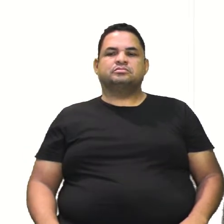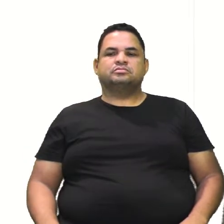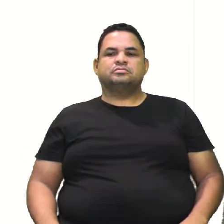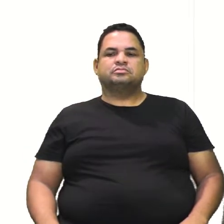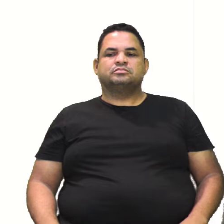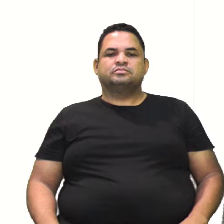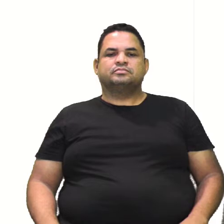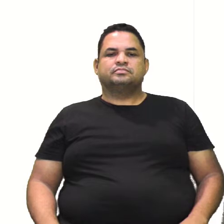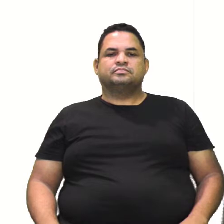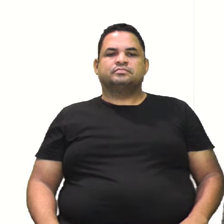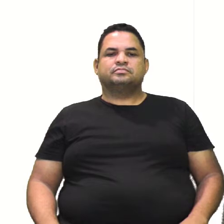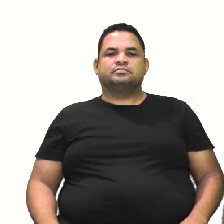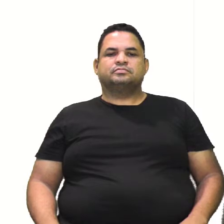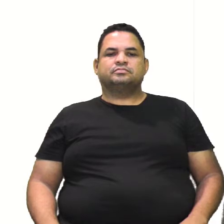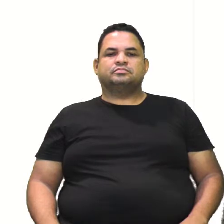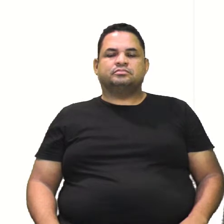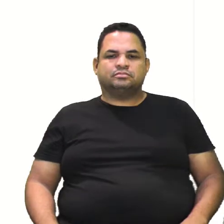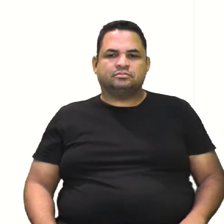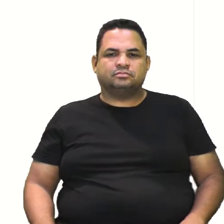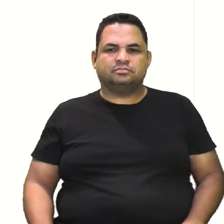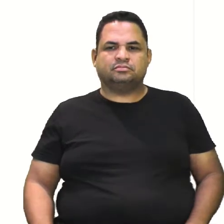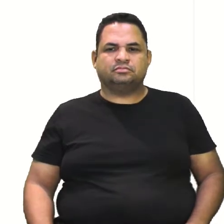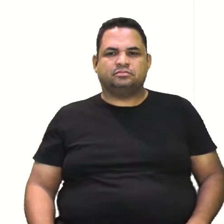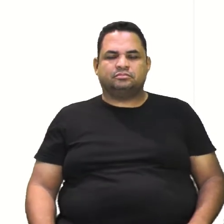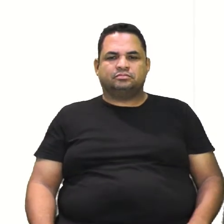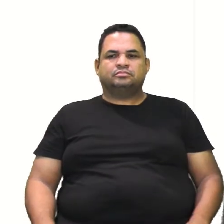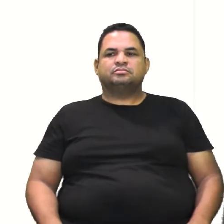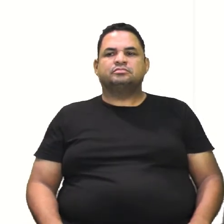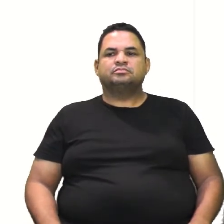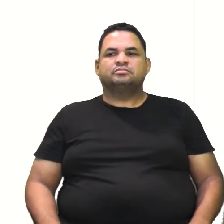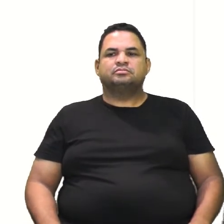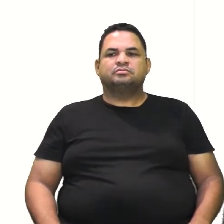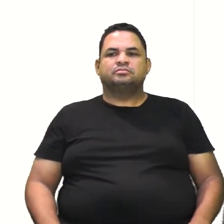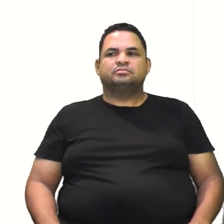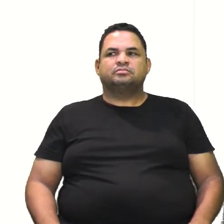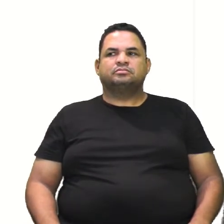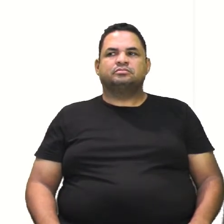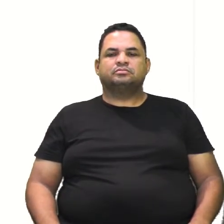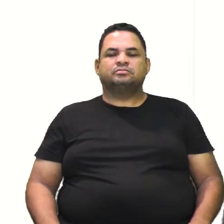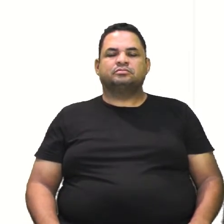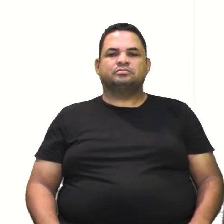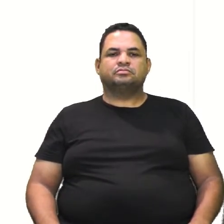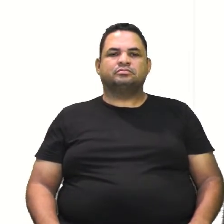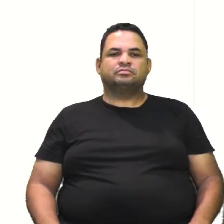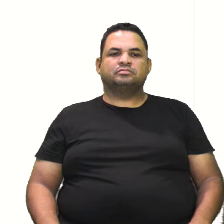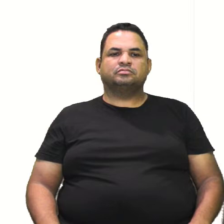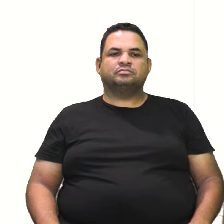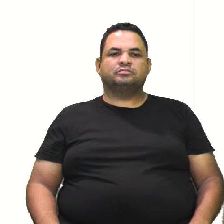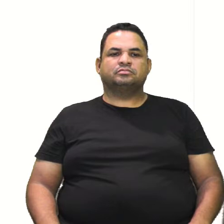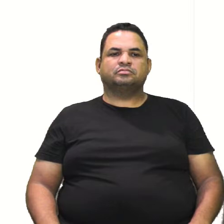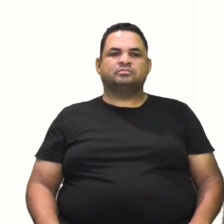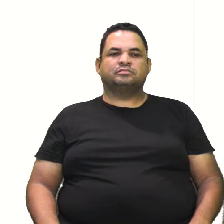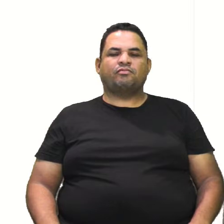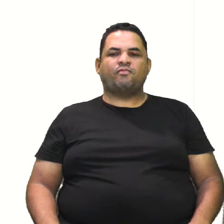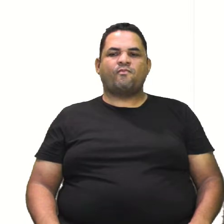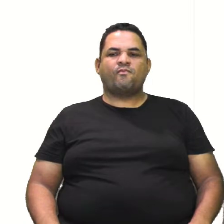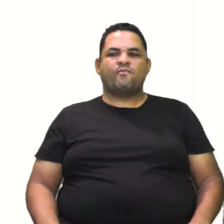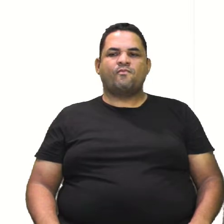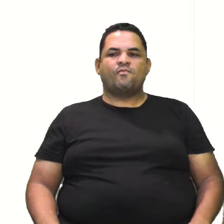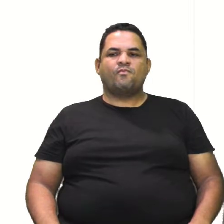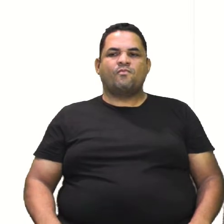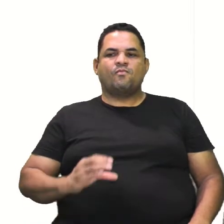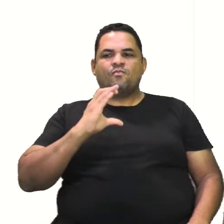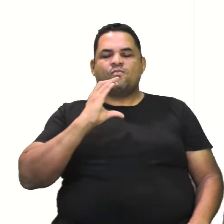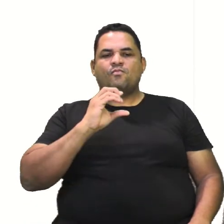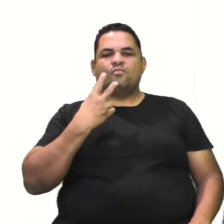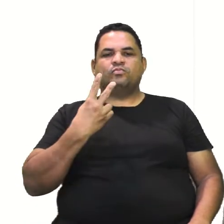tá? C2. Vamos dar uma melhoradinha. E o C